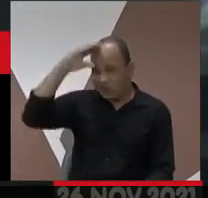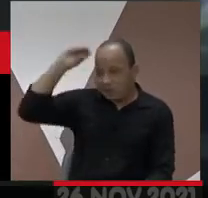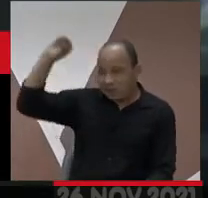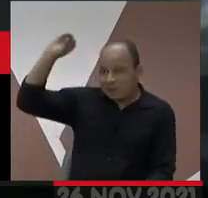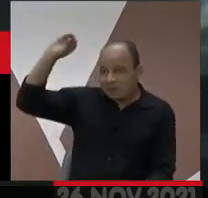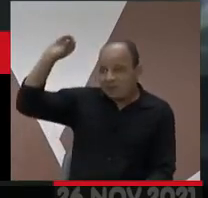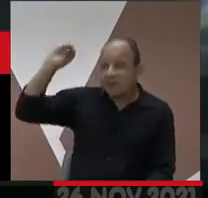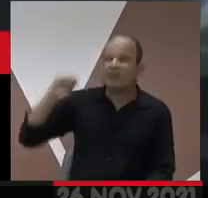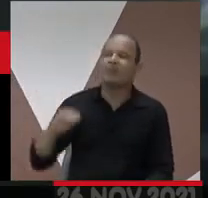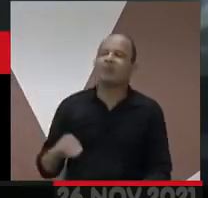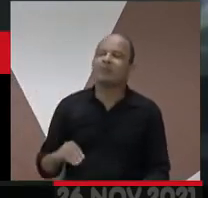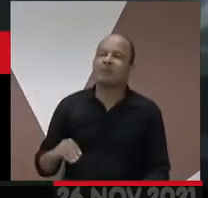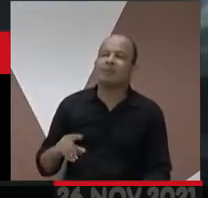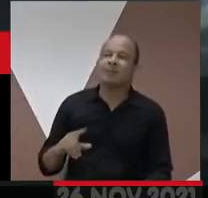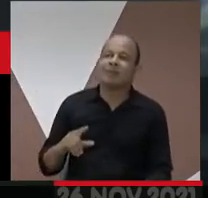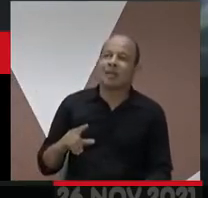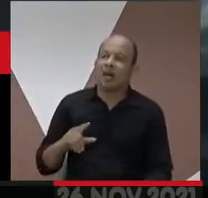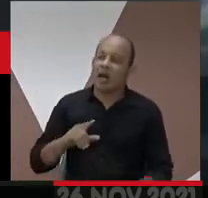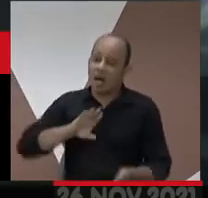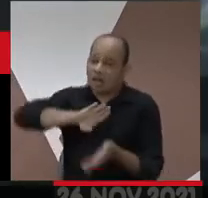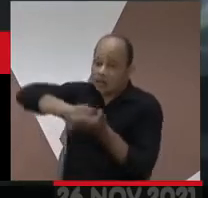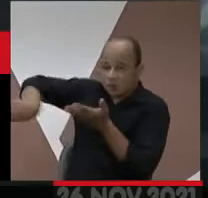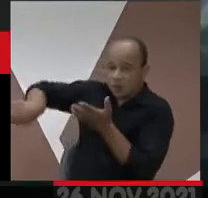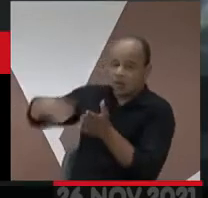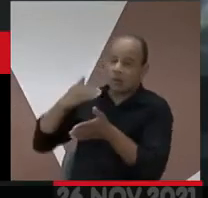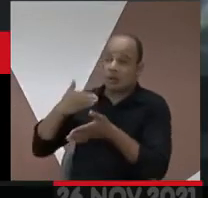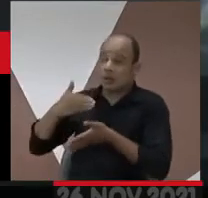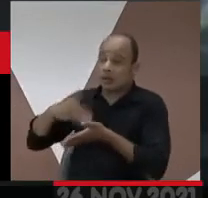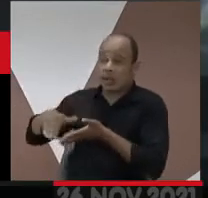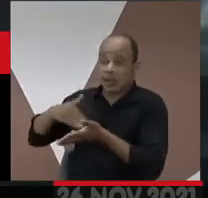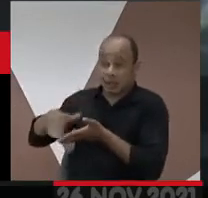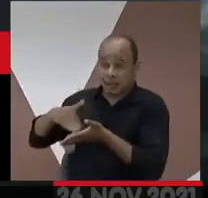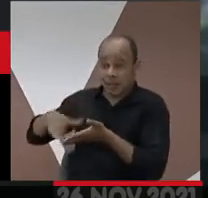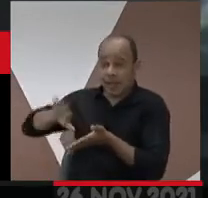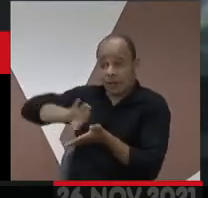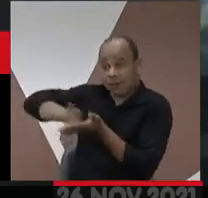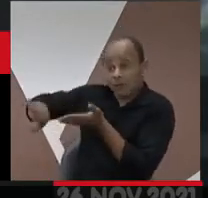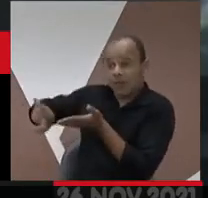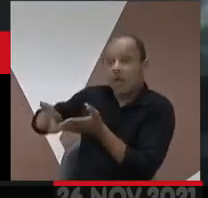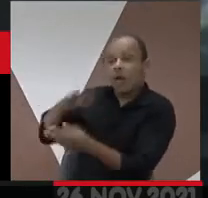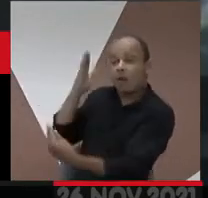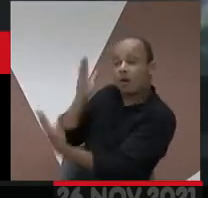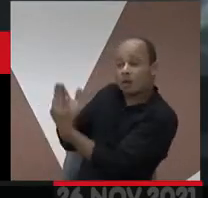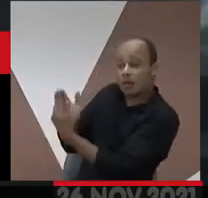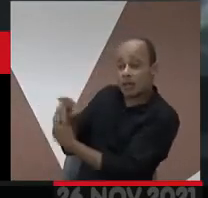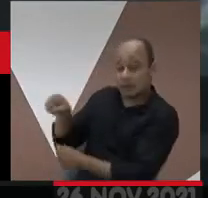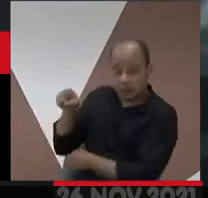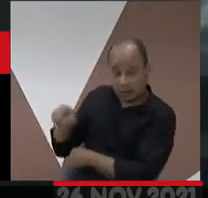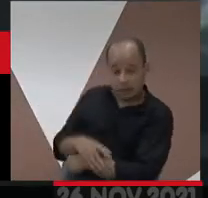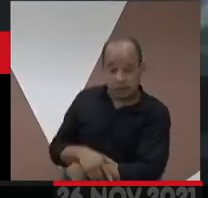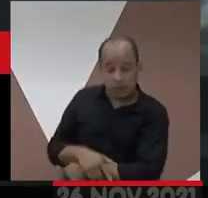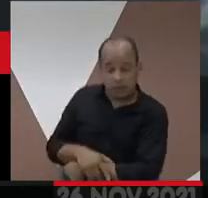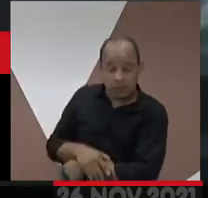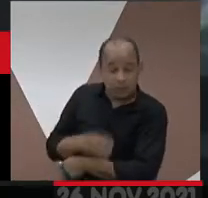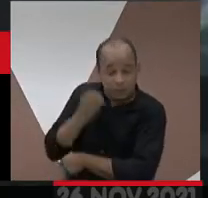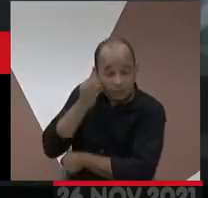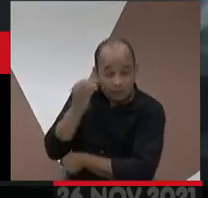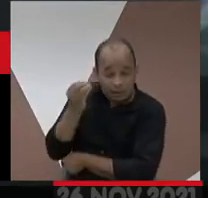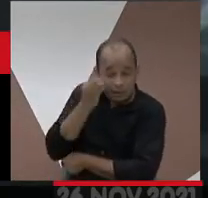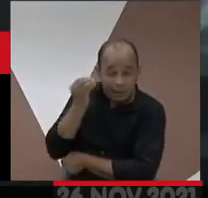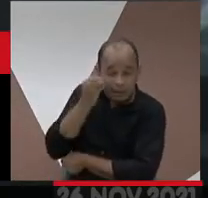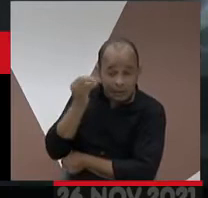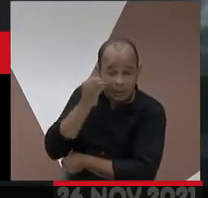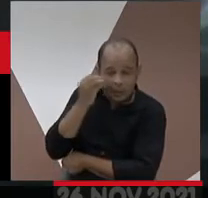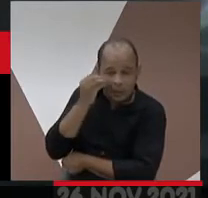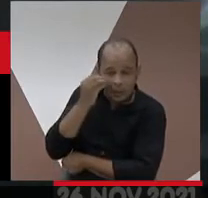afastava o seu secretário, colocava um processo administrativo para dissecar todas as